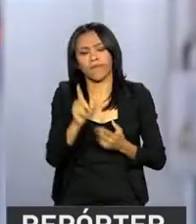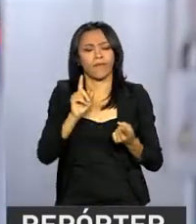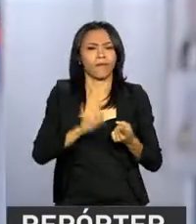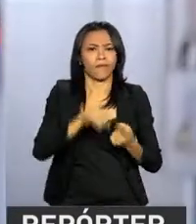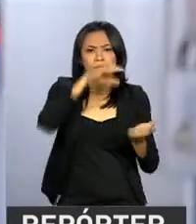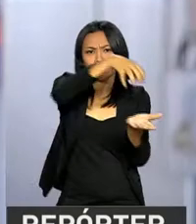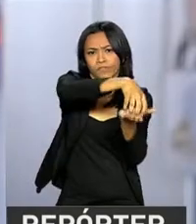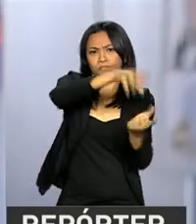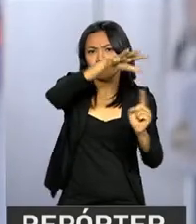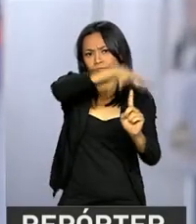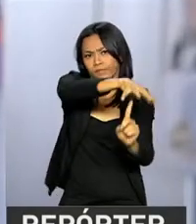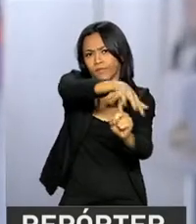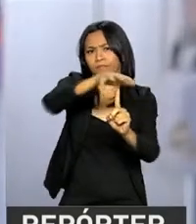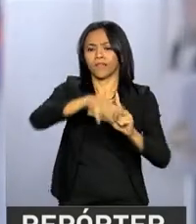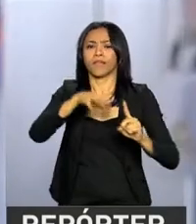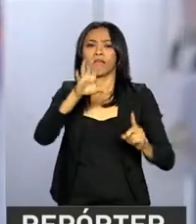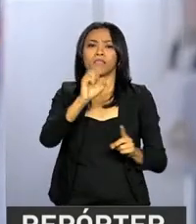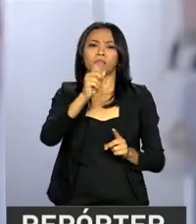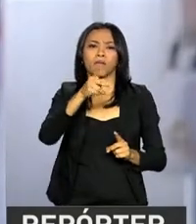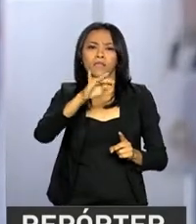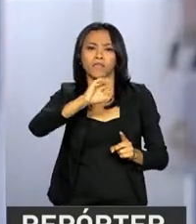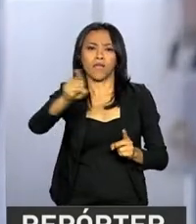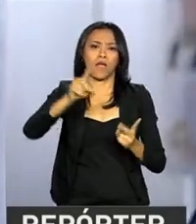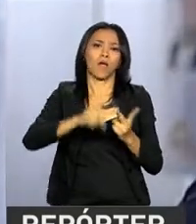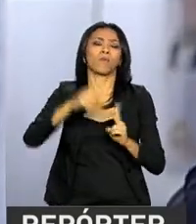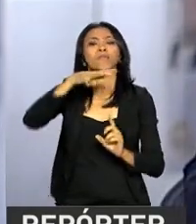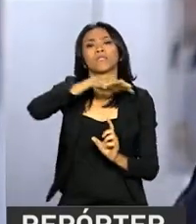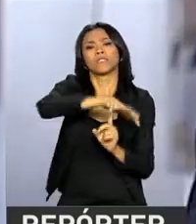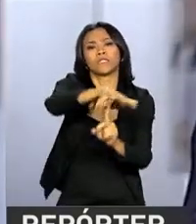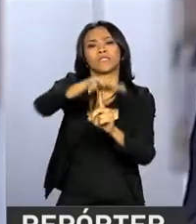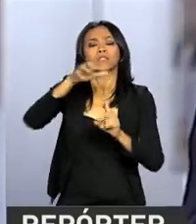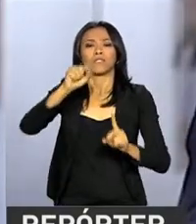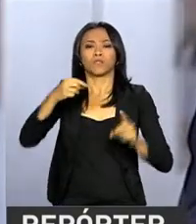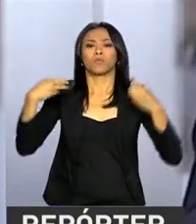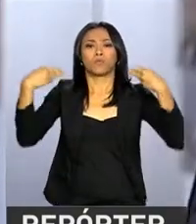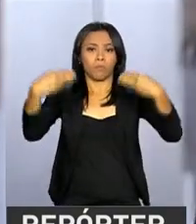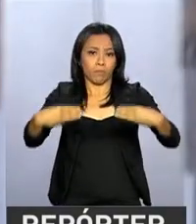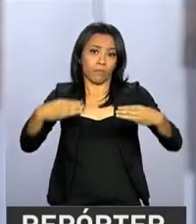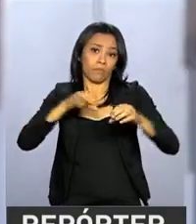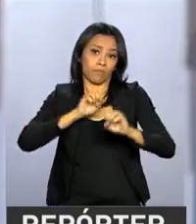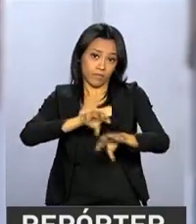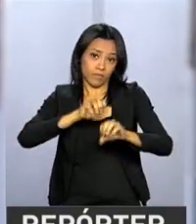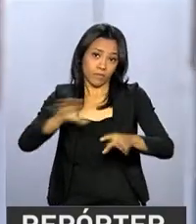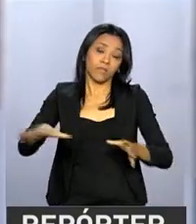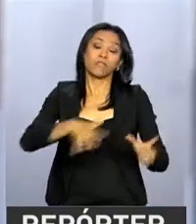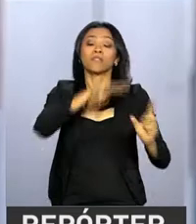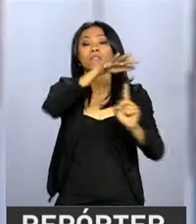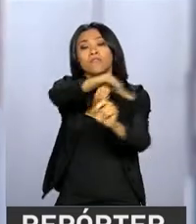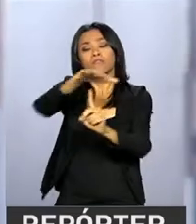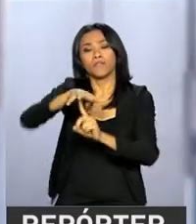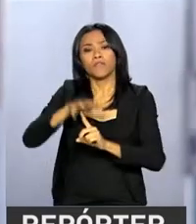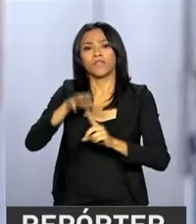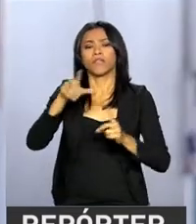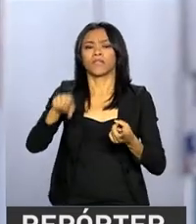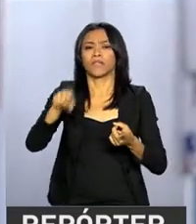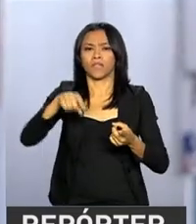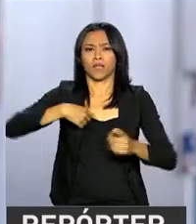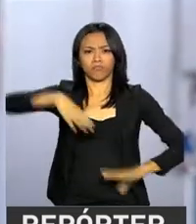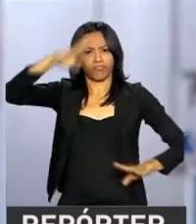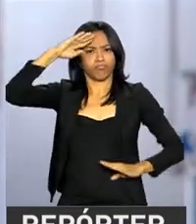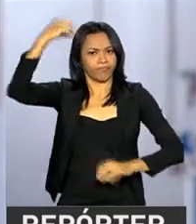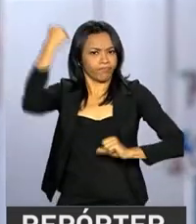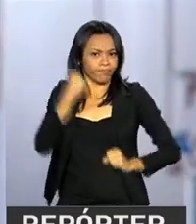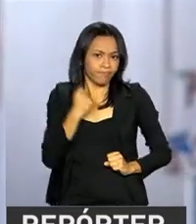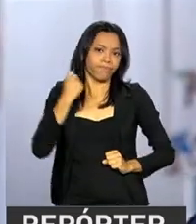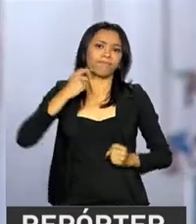Agência Espacial Brasileira, do Ministério da Educação, enfim, das Forças Armadas, do Instituto de Matemática Pura e Aplicada e das